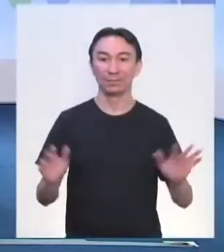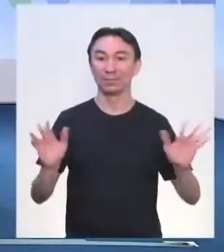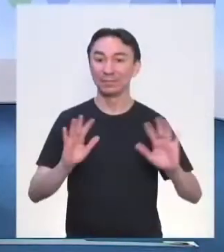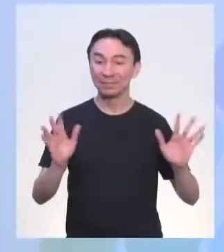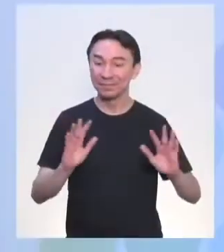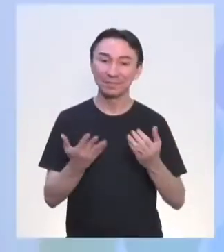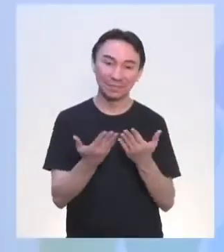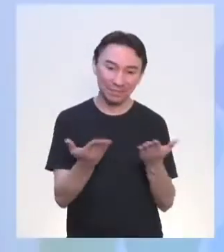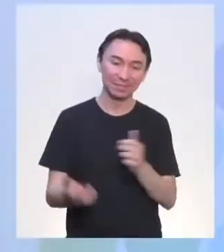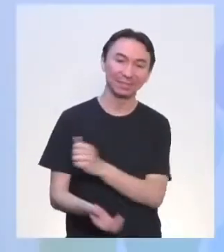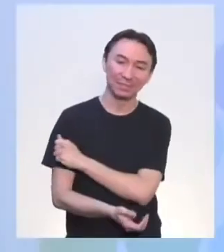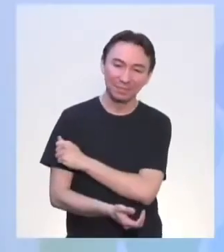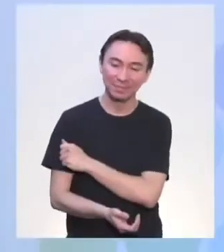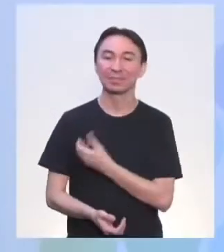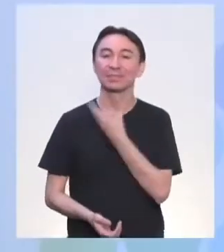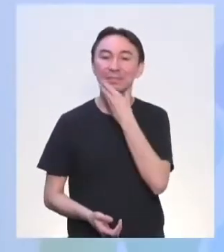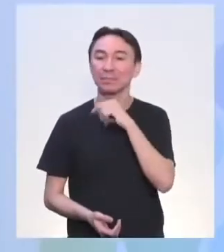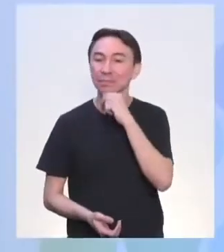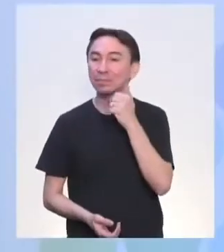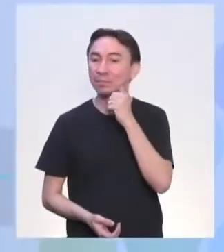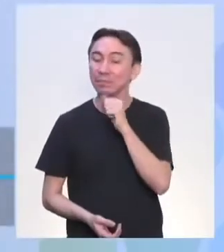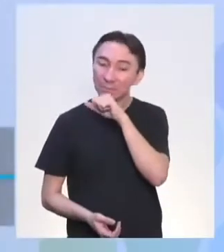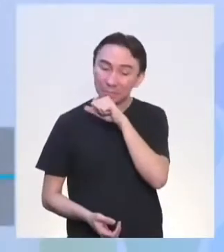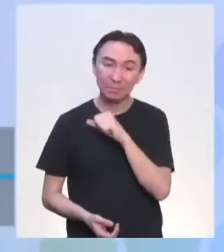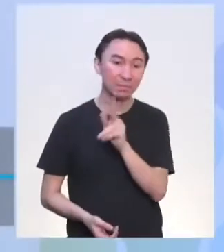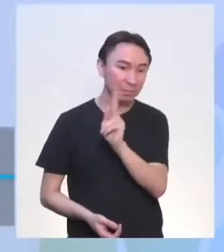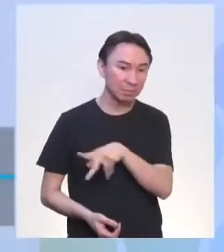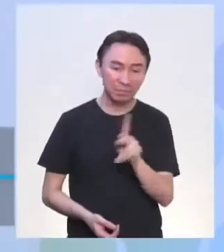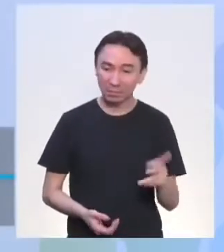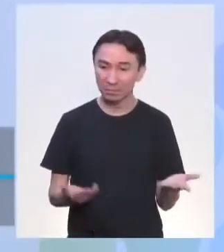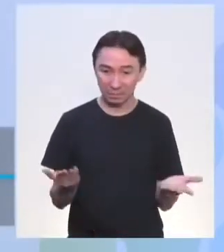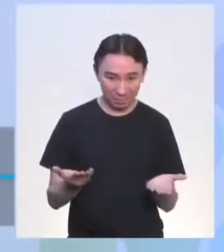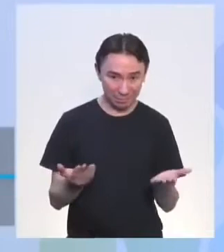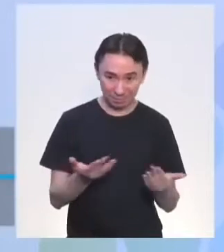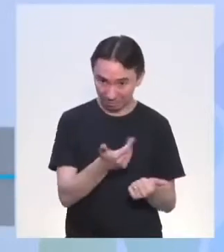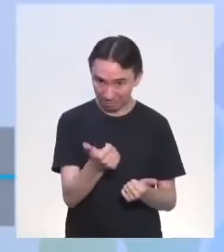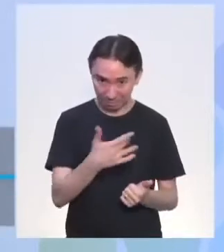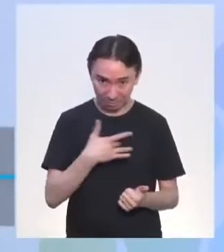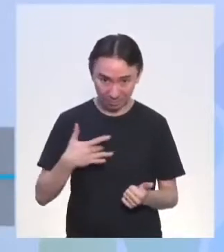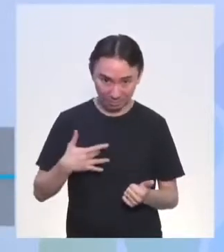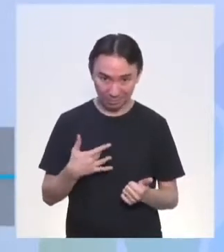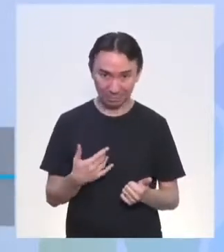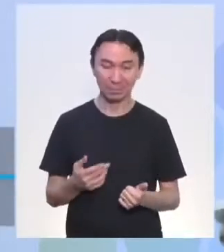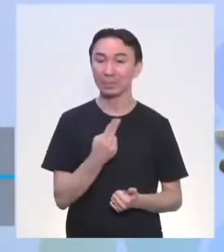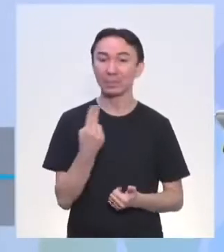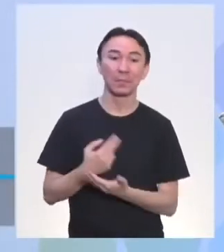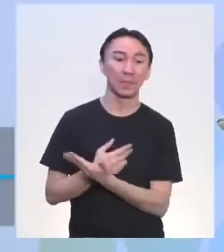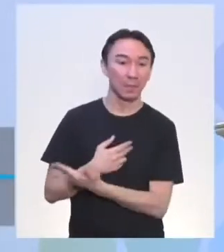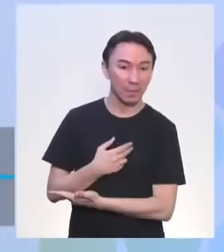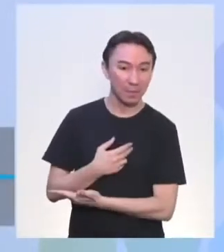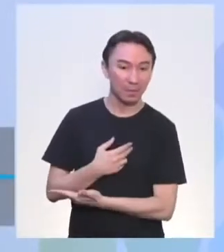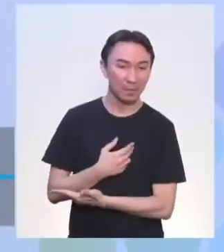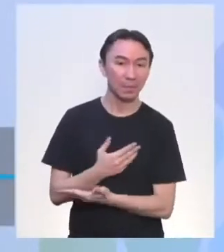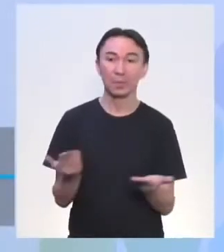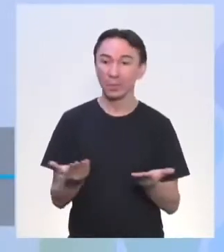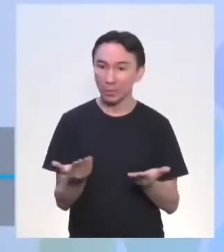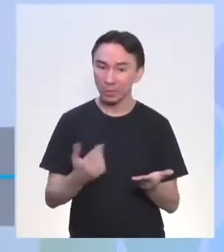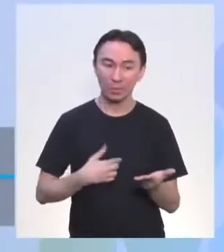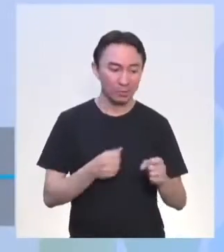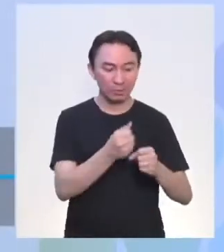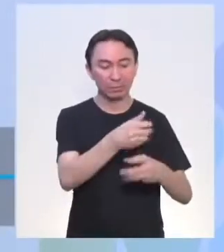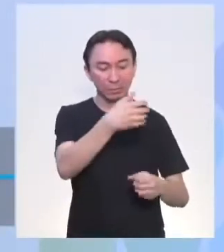Olá, alunos, pais, professores que nos acompanham, tudo bem? Sou a professora Elaine, vou moderar a aula do professor